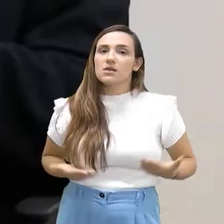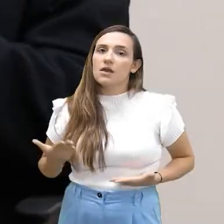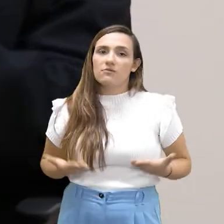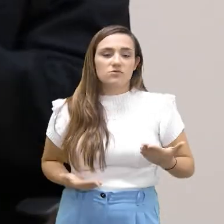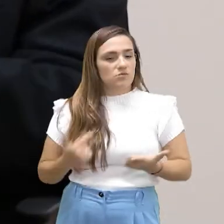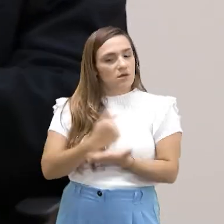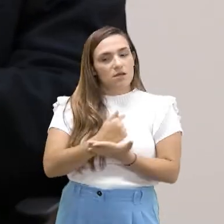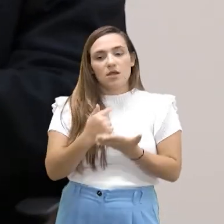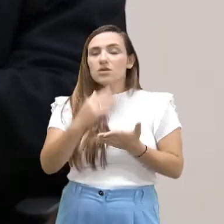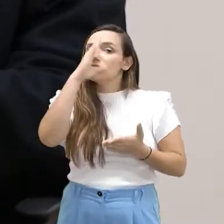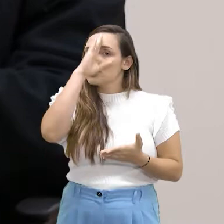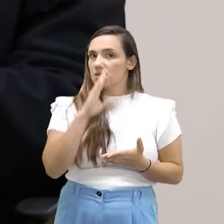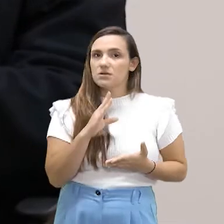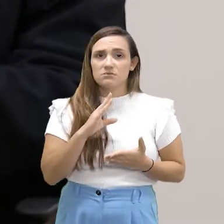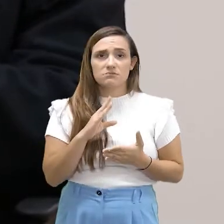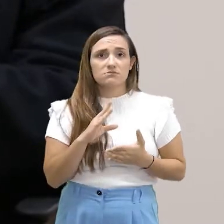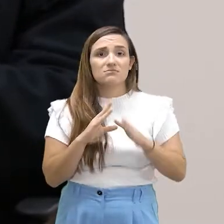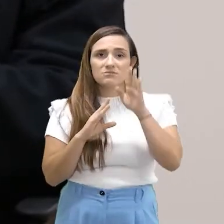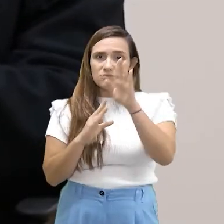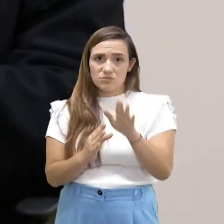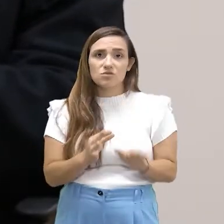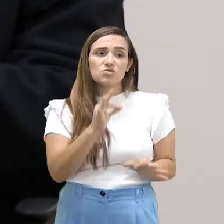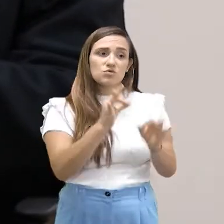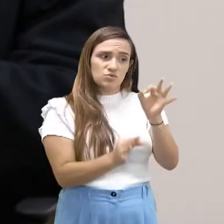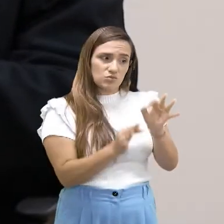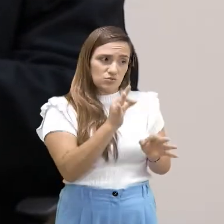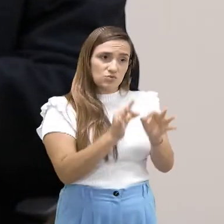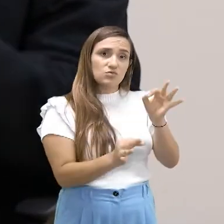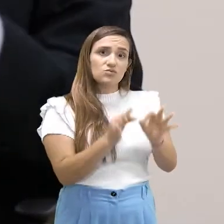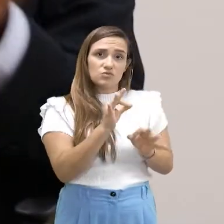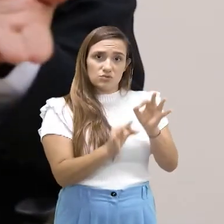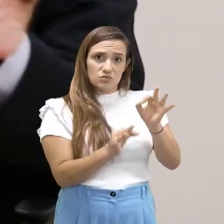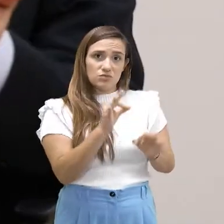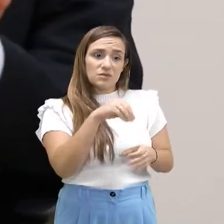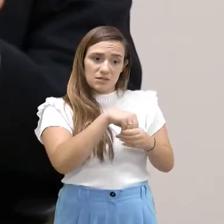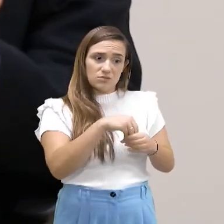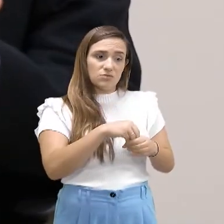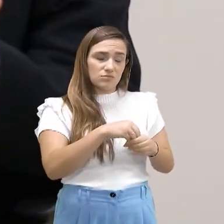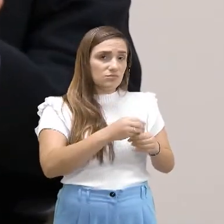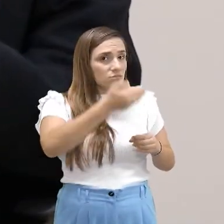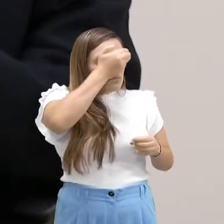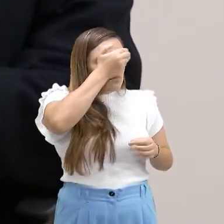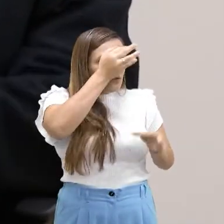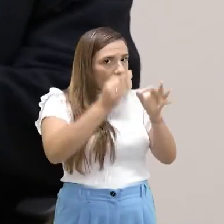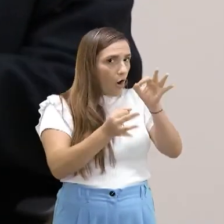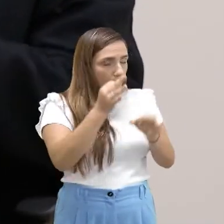da gratuidade da justiça, tanto para a justiça no foro,